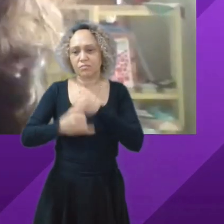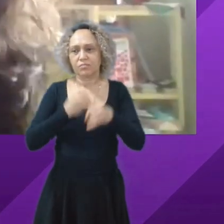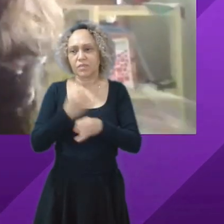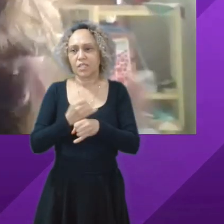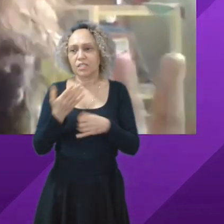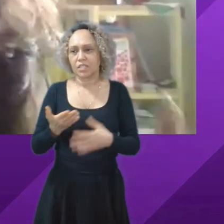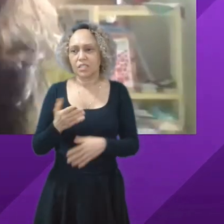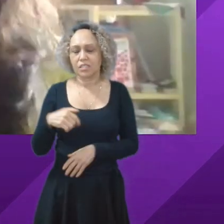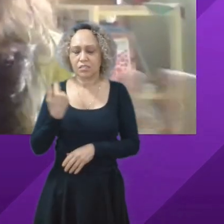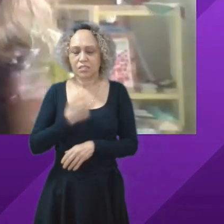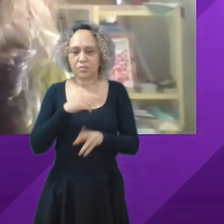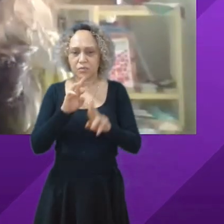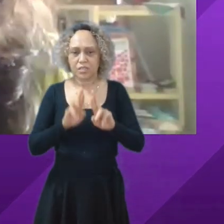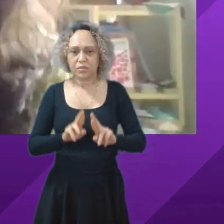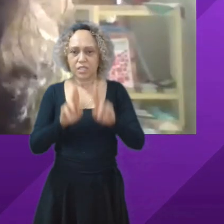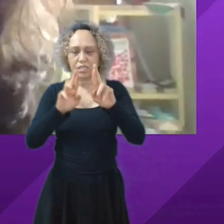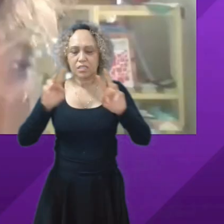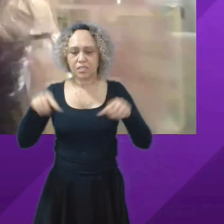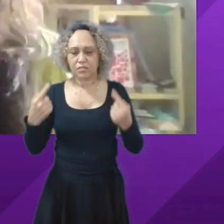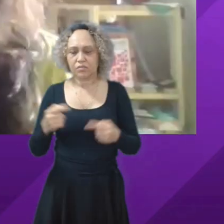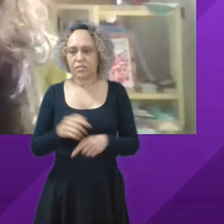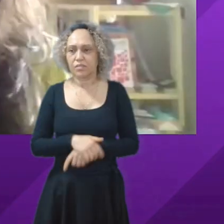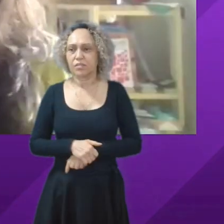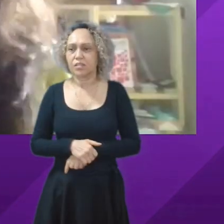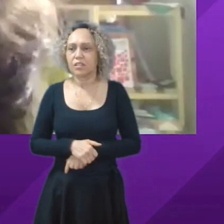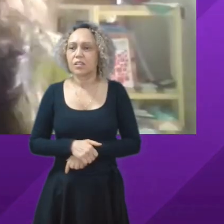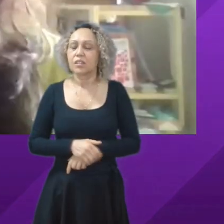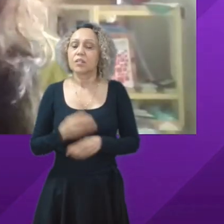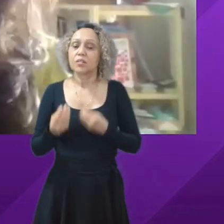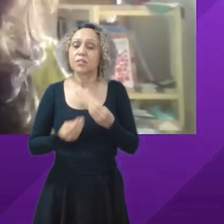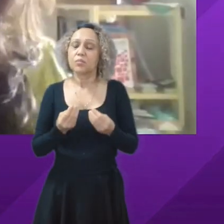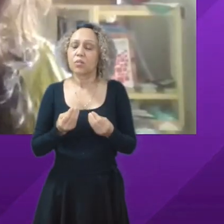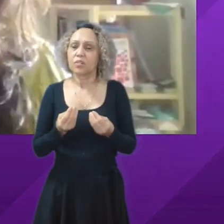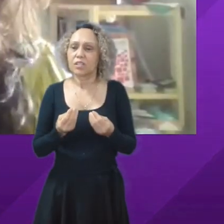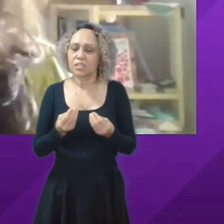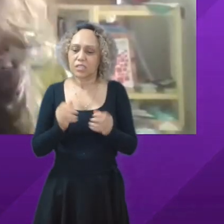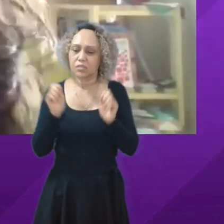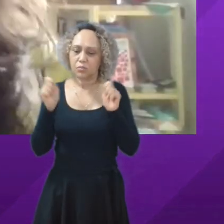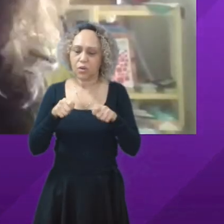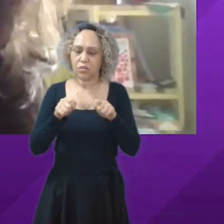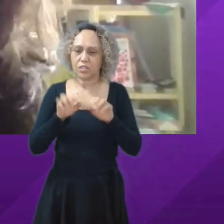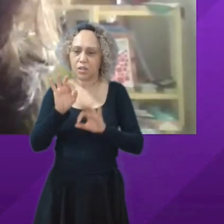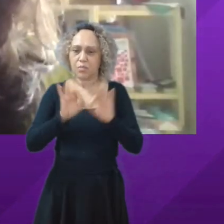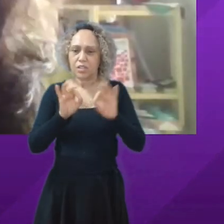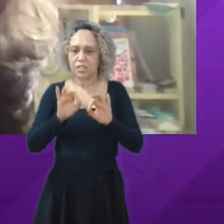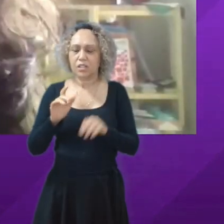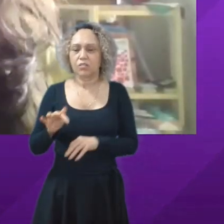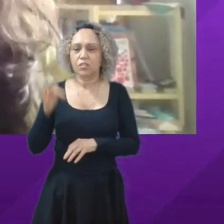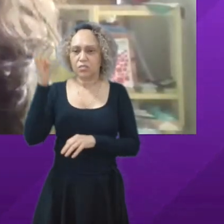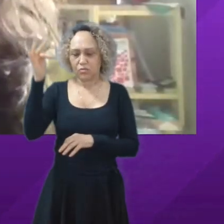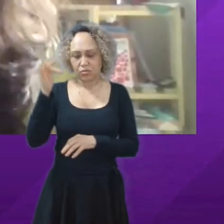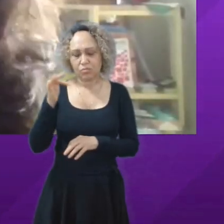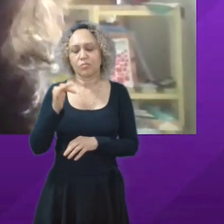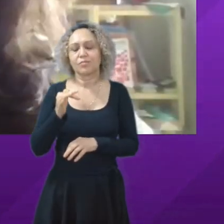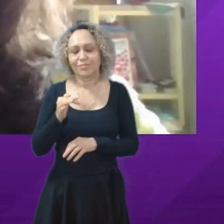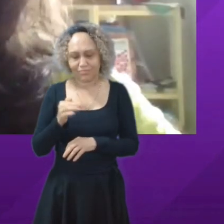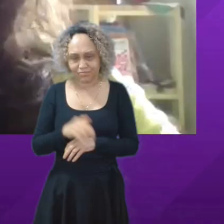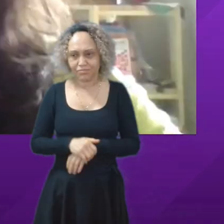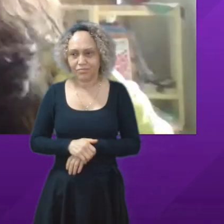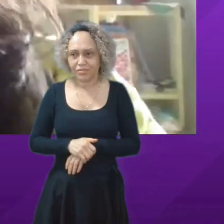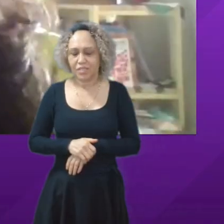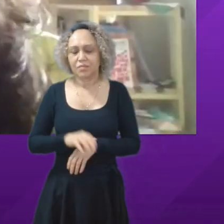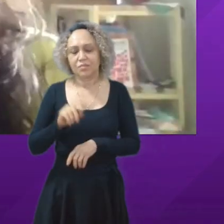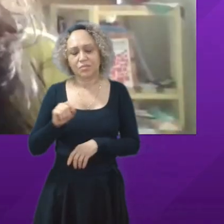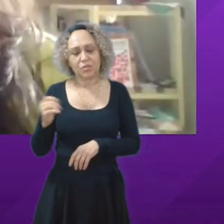e os desafios. E que bom que eles se encontram e que a gente pode planejar o nosso futuro. Isso é muito importante para a atuação das mulheres na